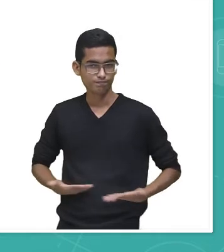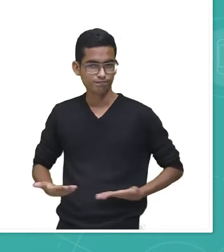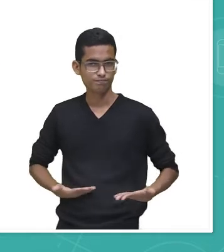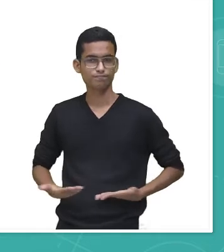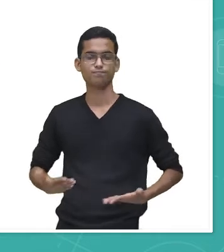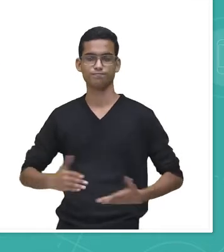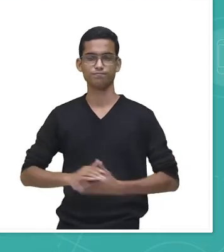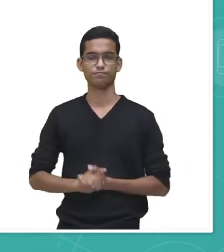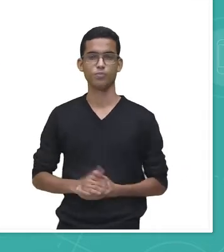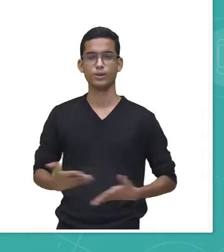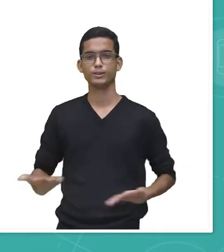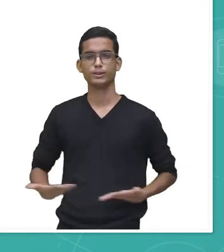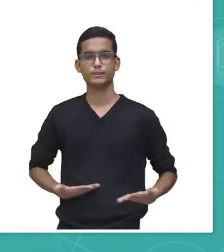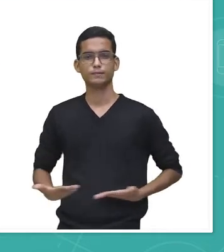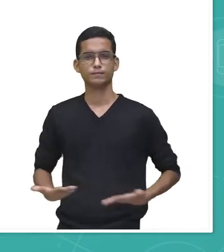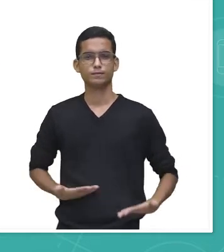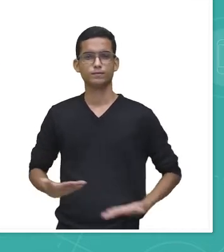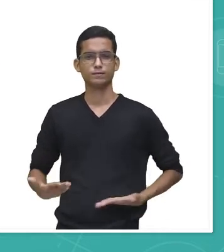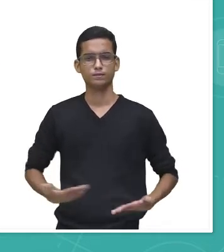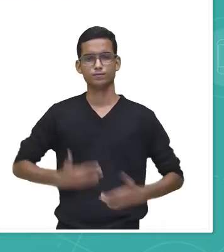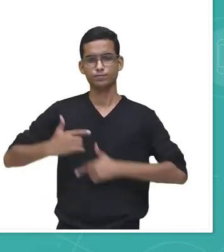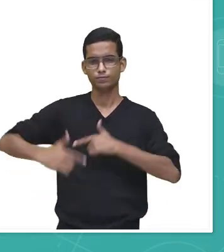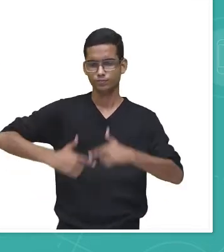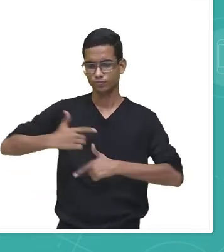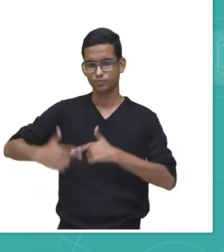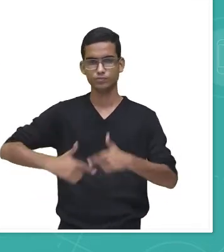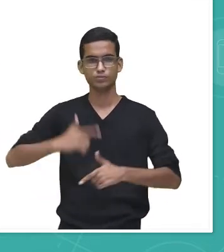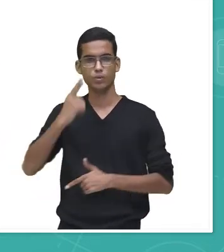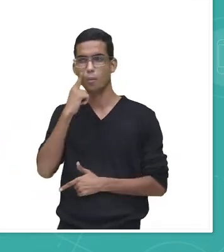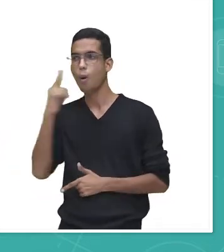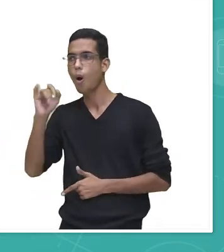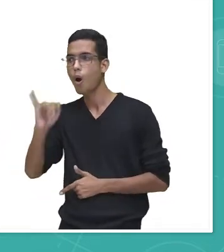falamos anteriormente. Olha aqui, os castelos